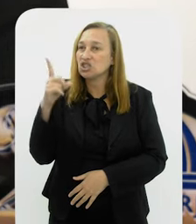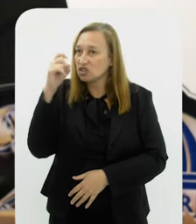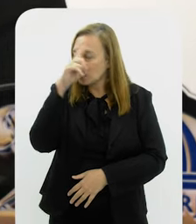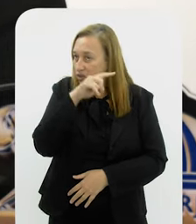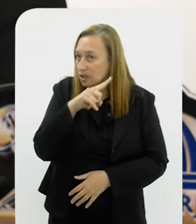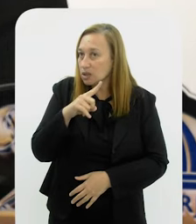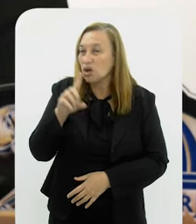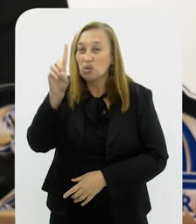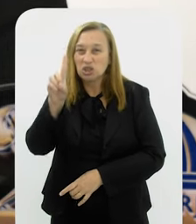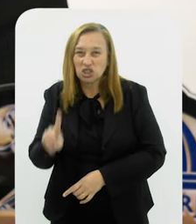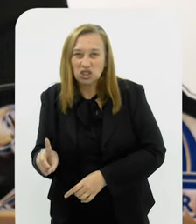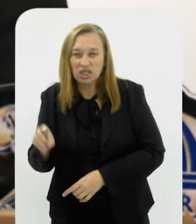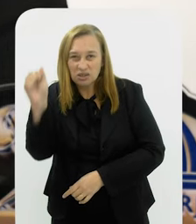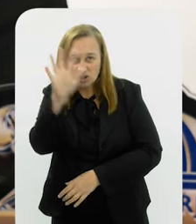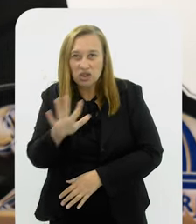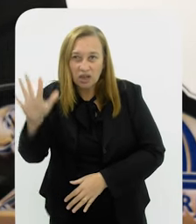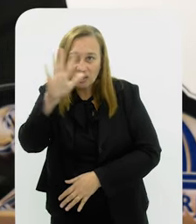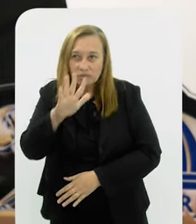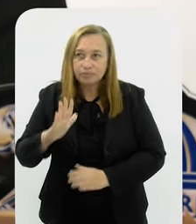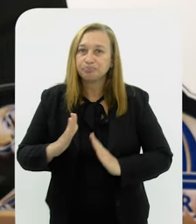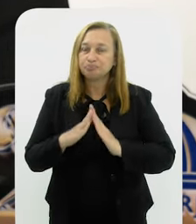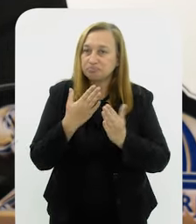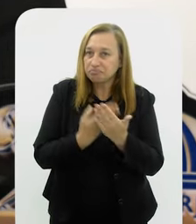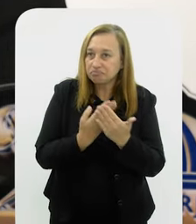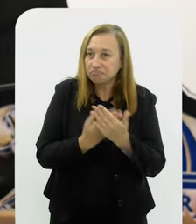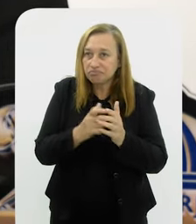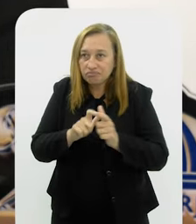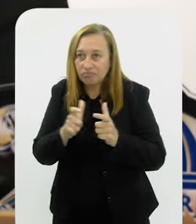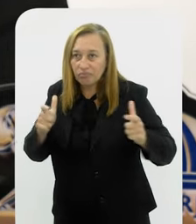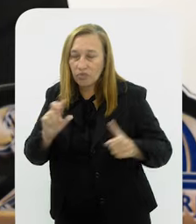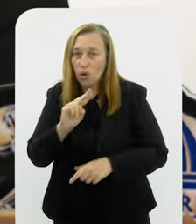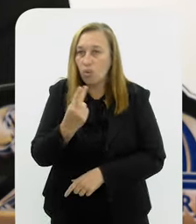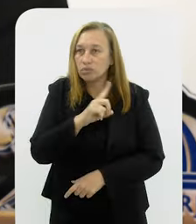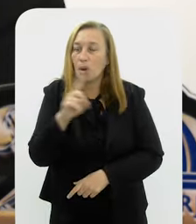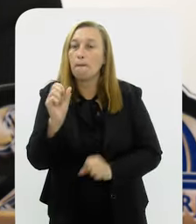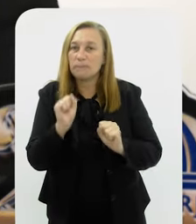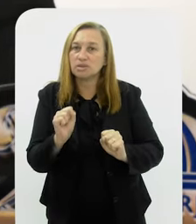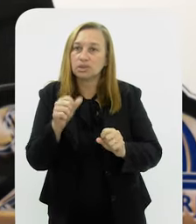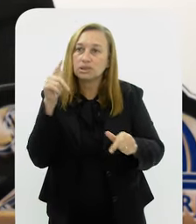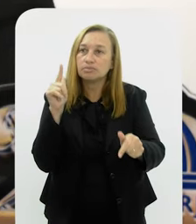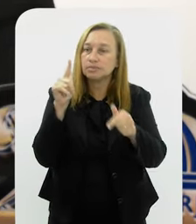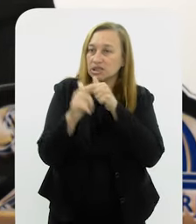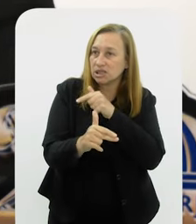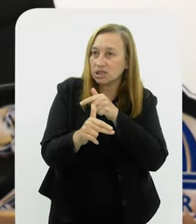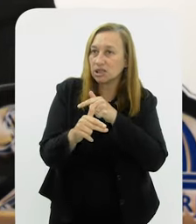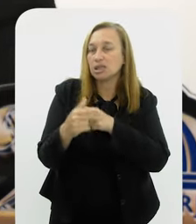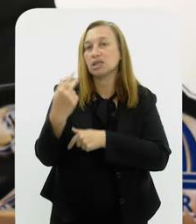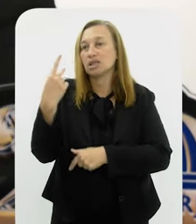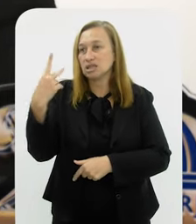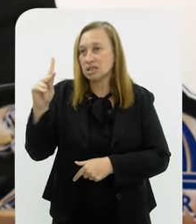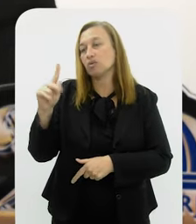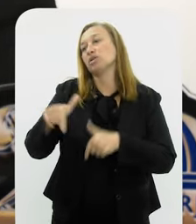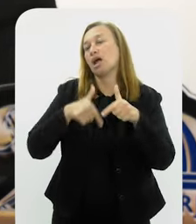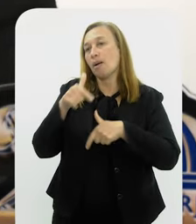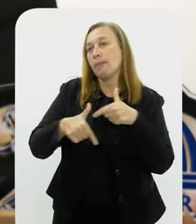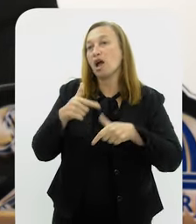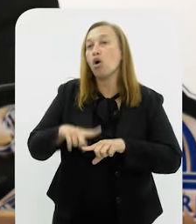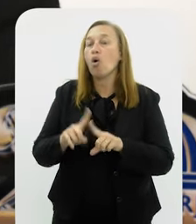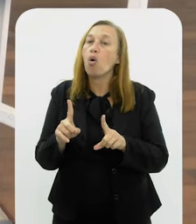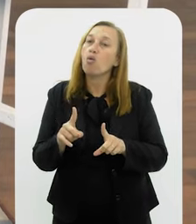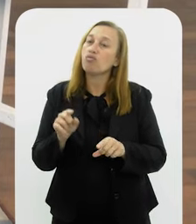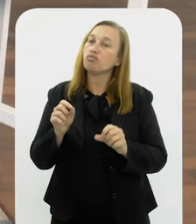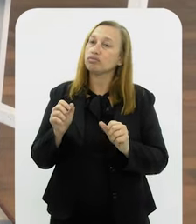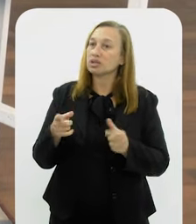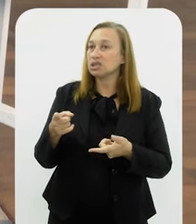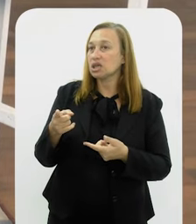Onde que uma direção geral de uma escola de samba, de uma grande escola de samba ou não, pode atrapalhar nessa tua função? Ou você